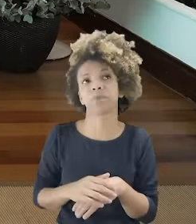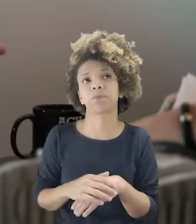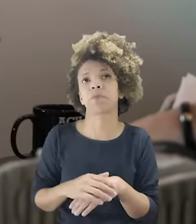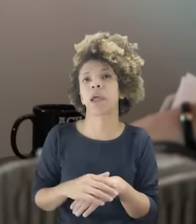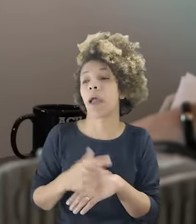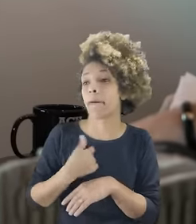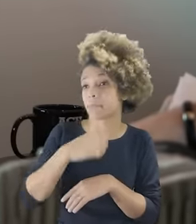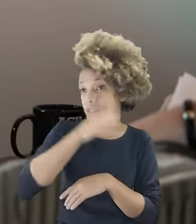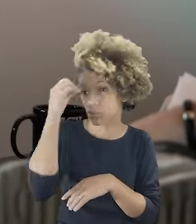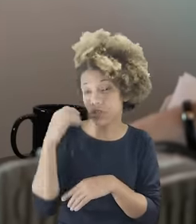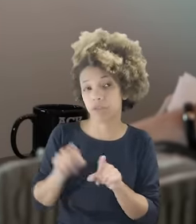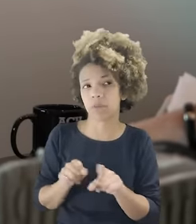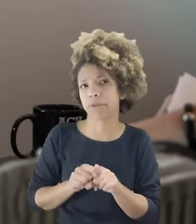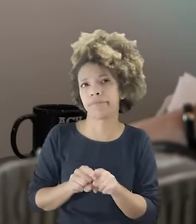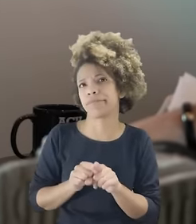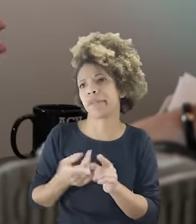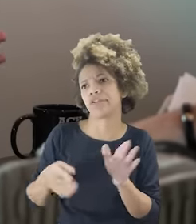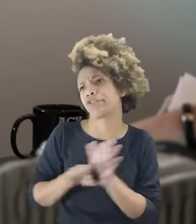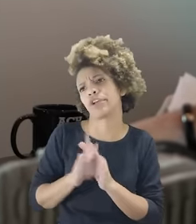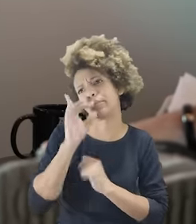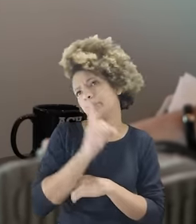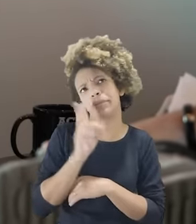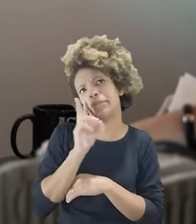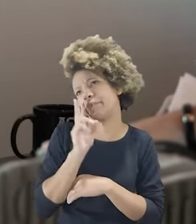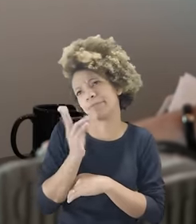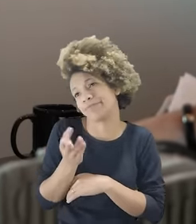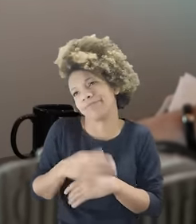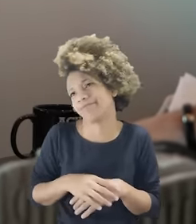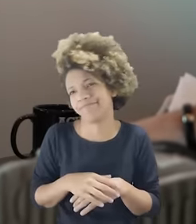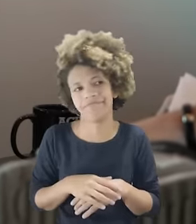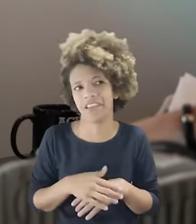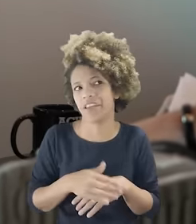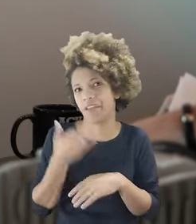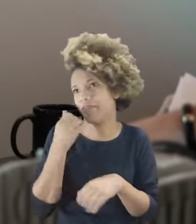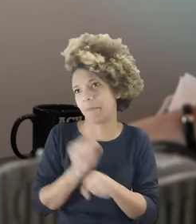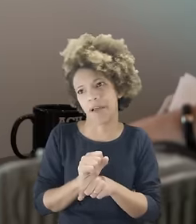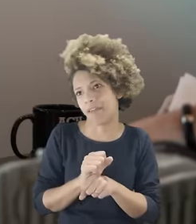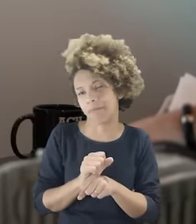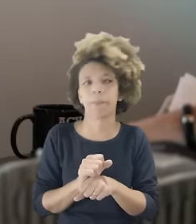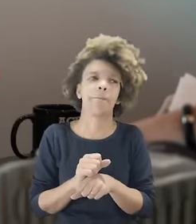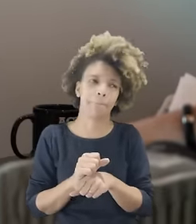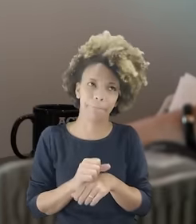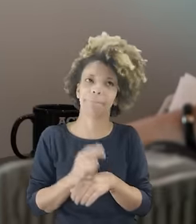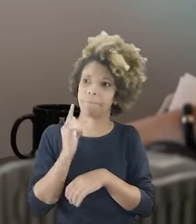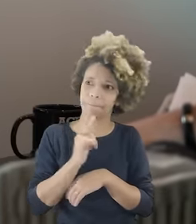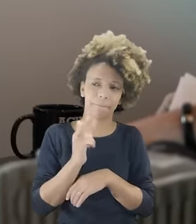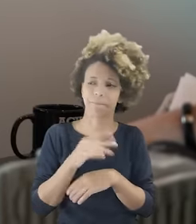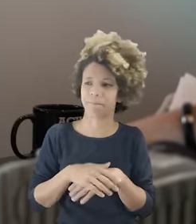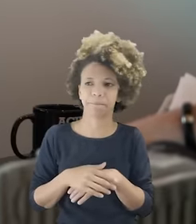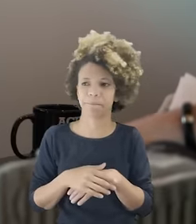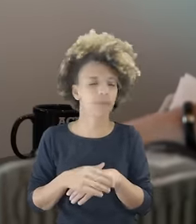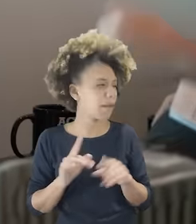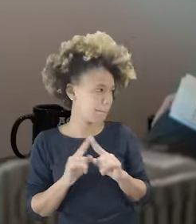a mina Inocência Quem chegar lá domingo segunda telefono não vai parar e obviamente não é assim né